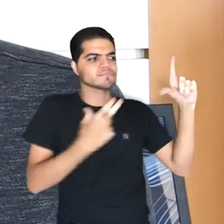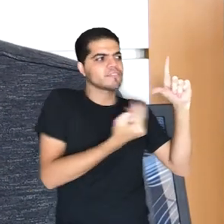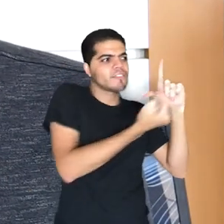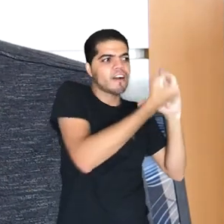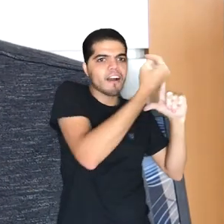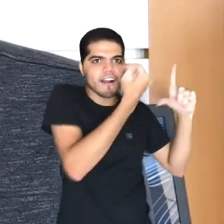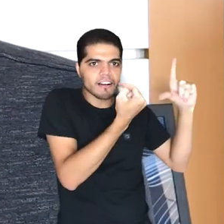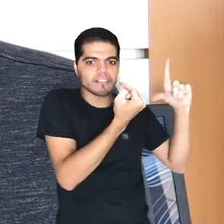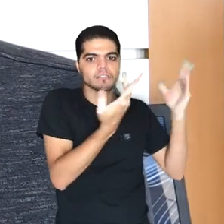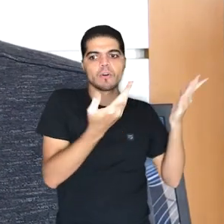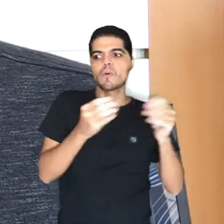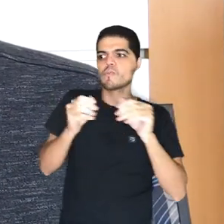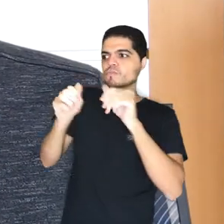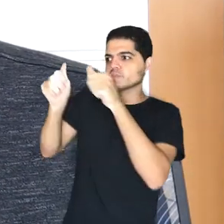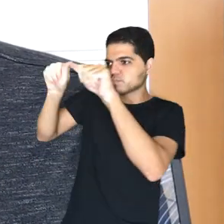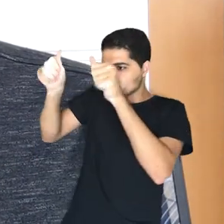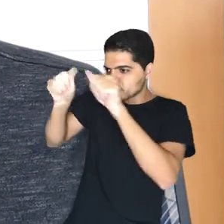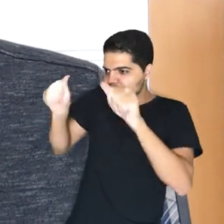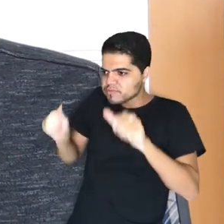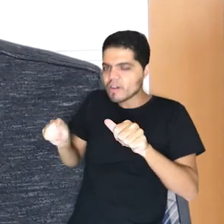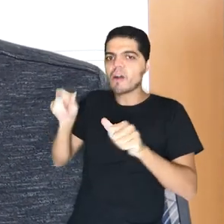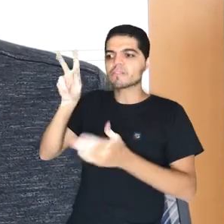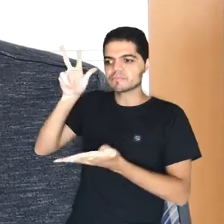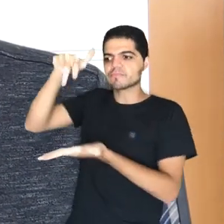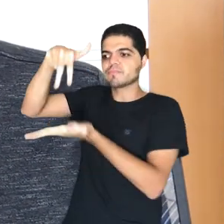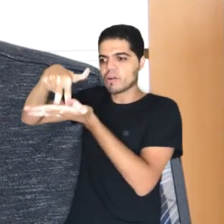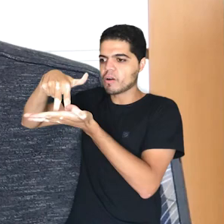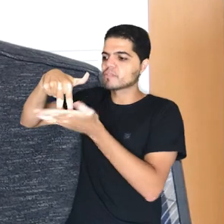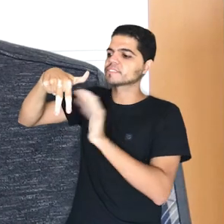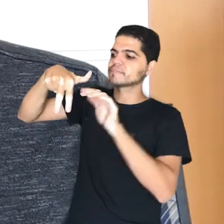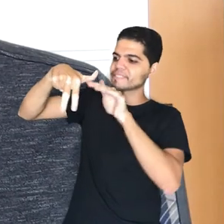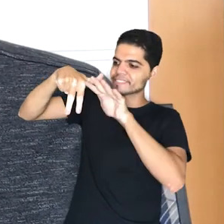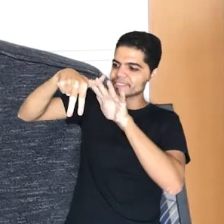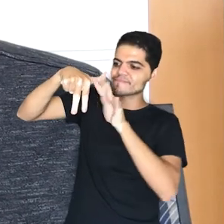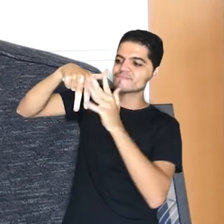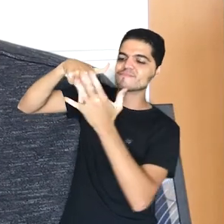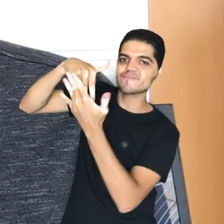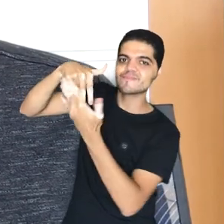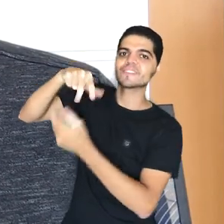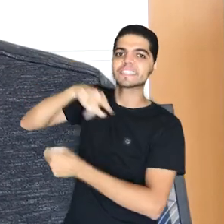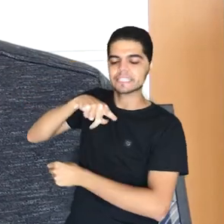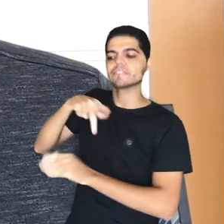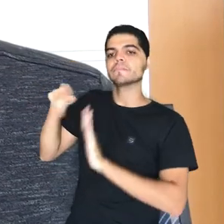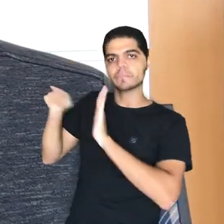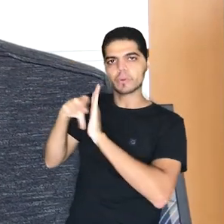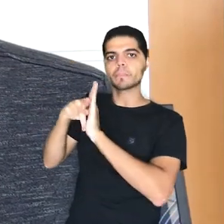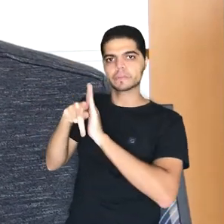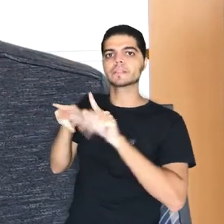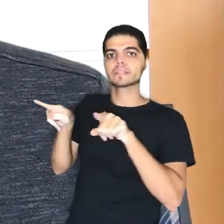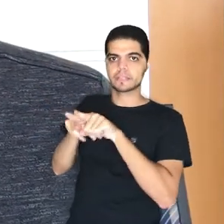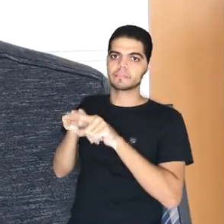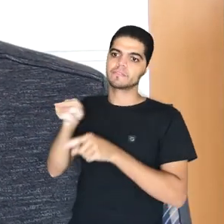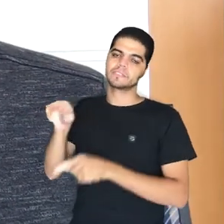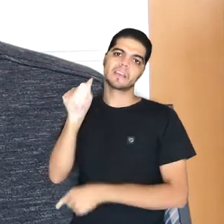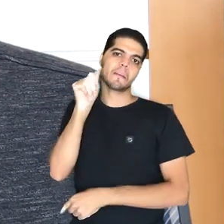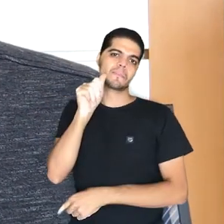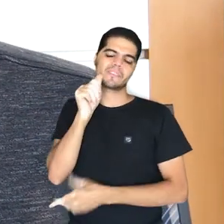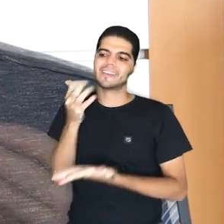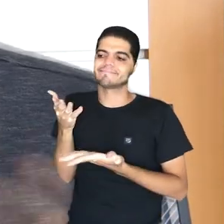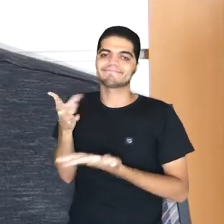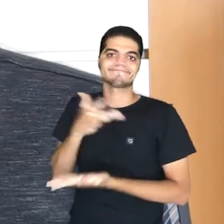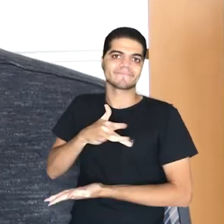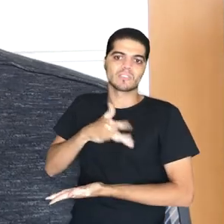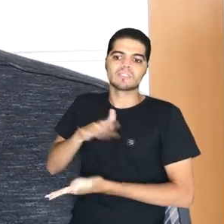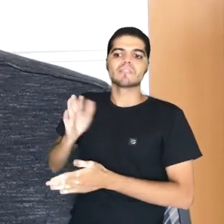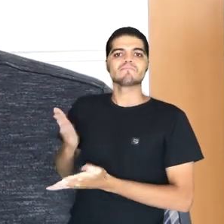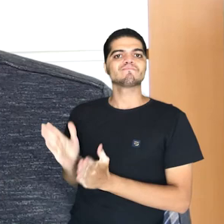aparece, ou então das esculturas em que ela aparece. E apesar dessa figura pública construída em torno dela, a Maria Quitéria morreu na pobreza.